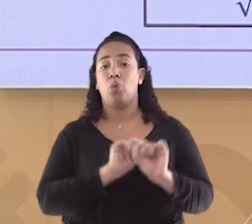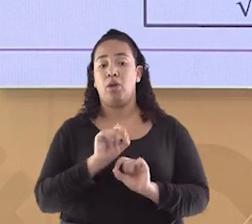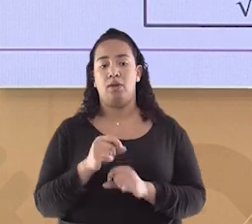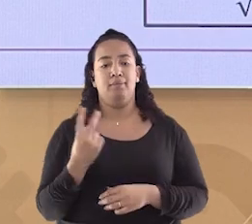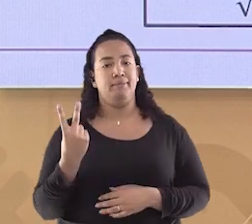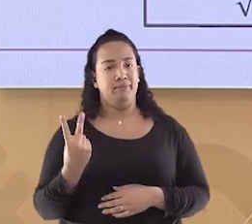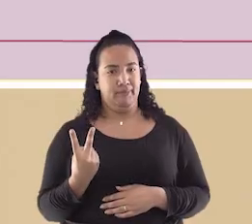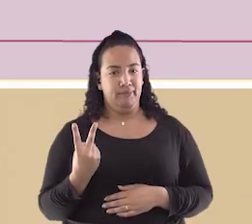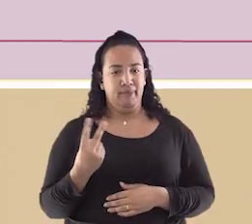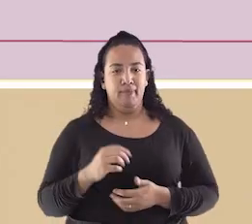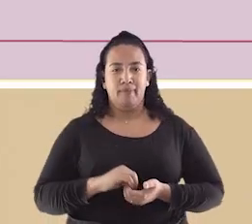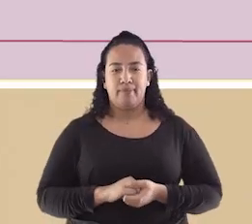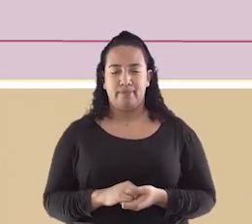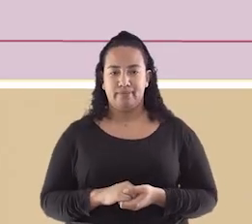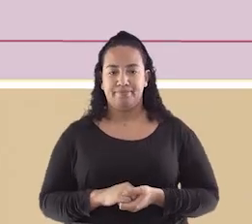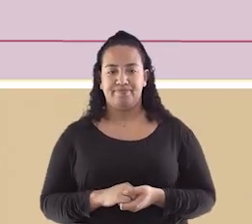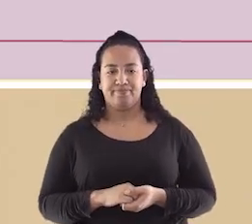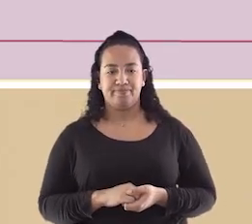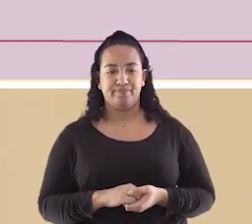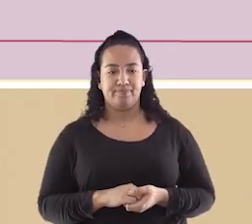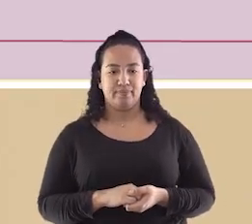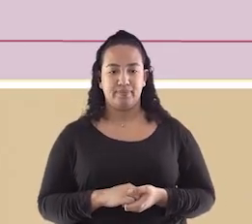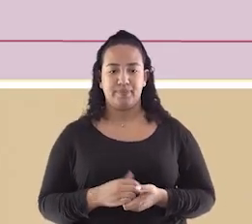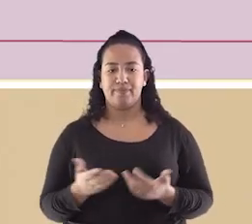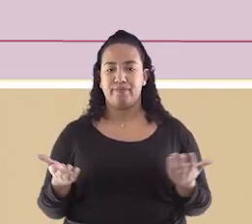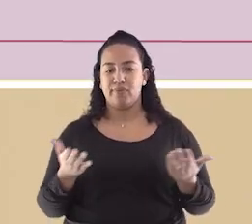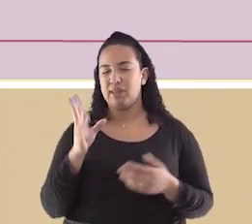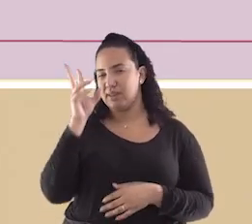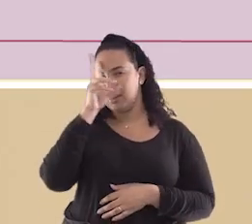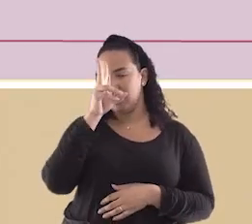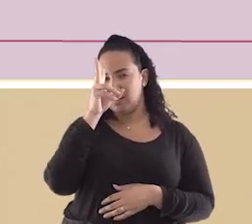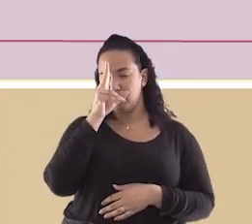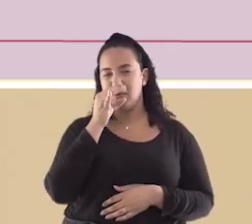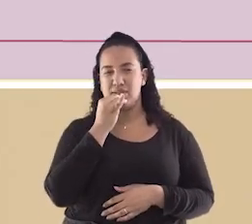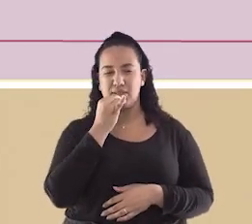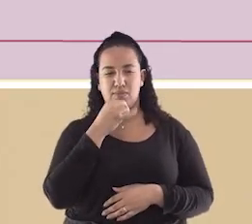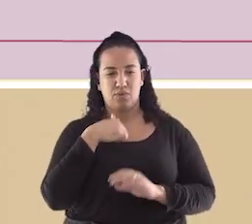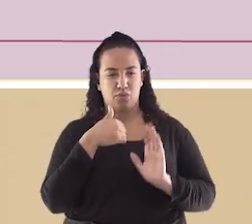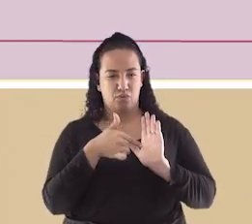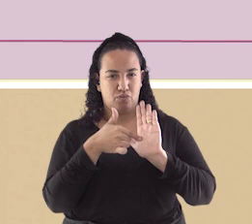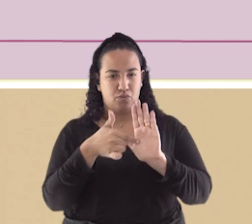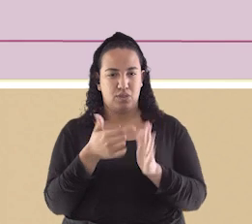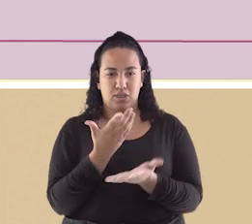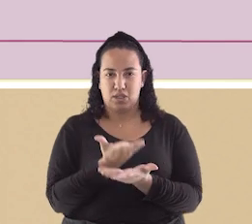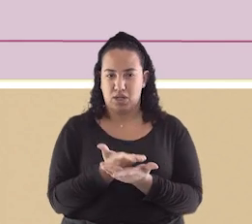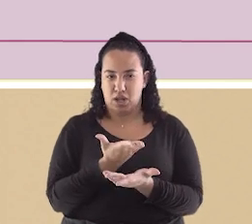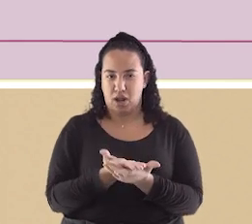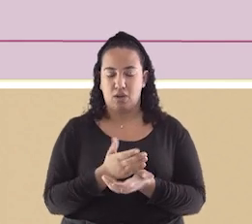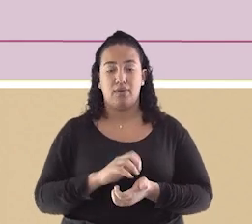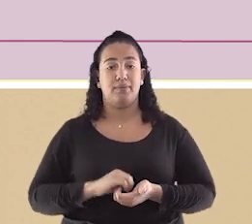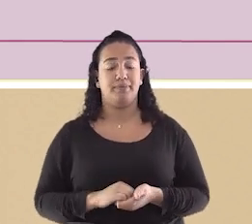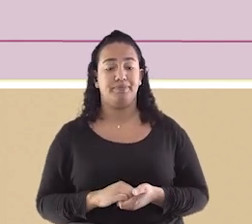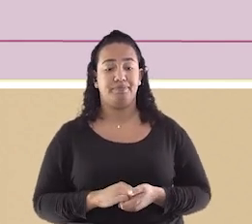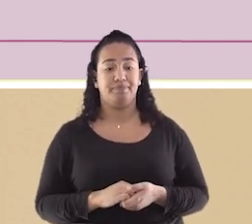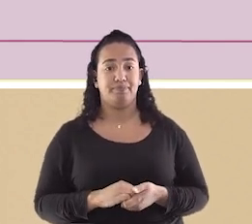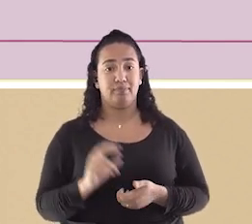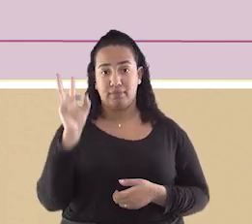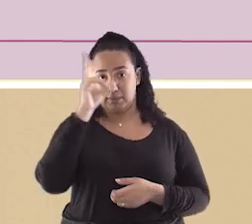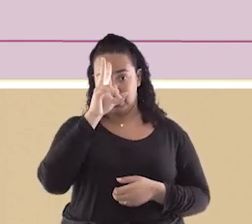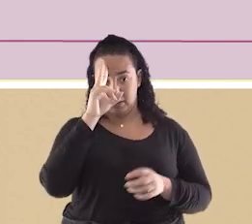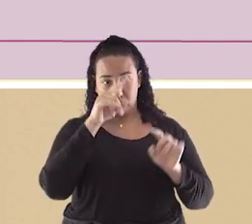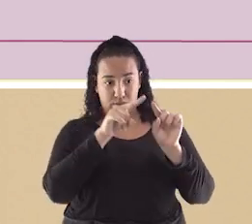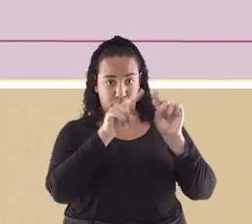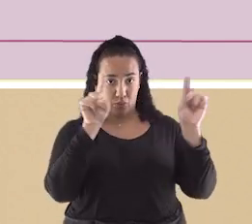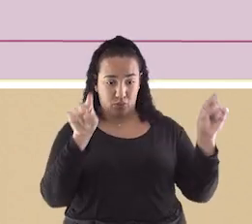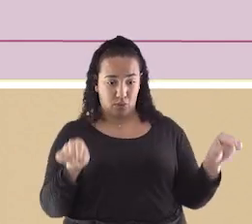é 2. Vamos usar o exemplo que vimos no início da aula para entendermos melhor. Se a área de um quadrado